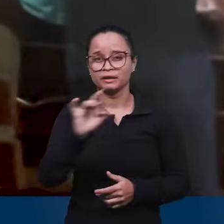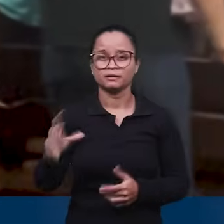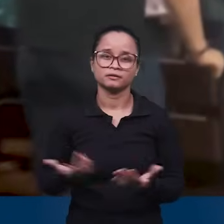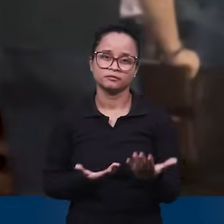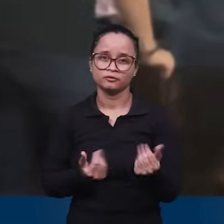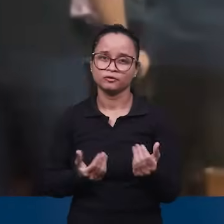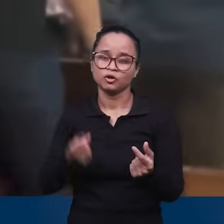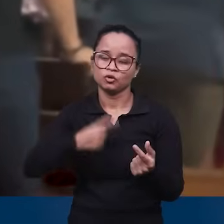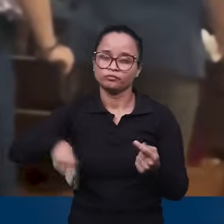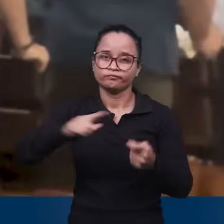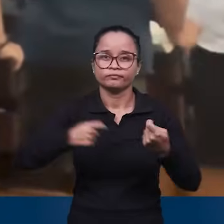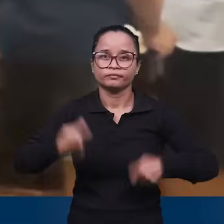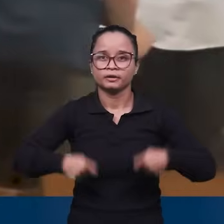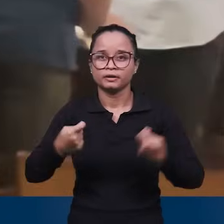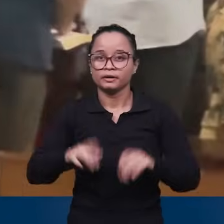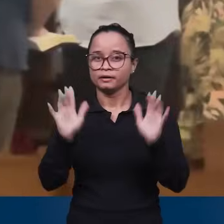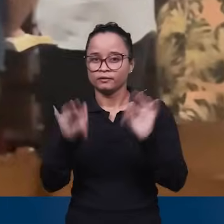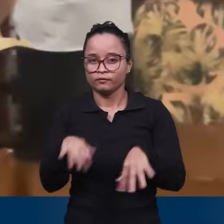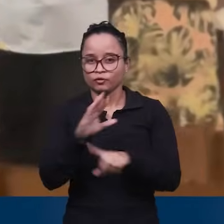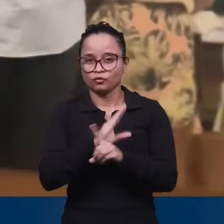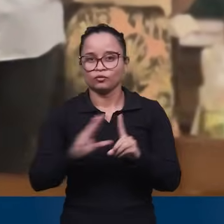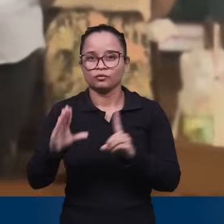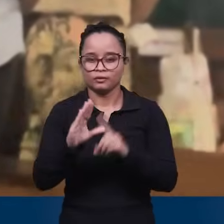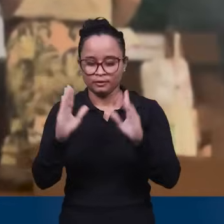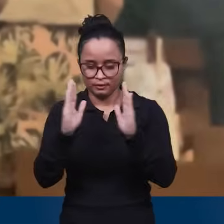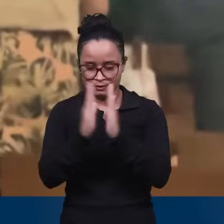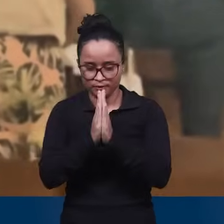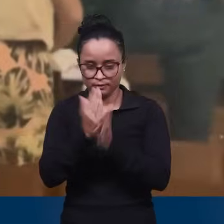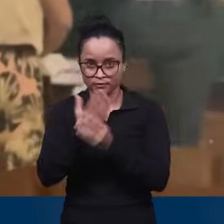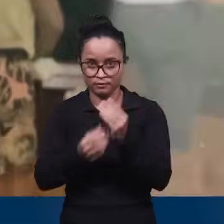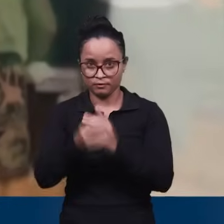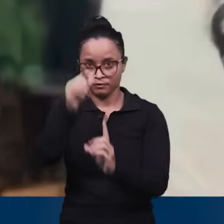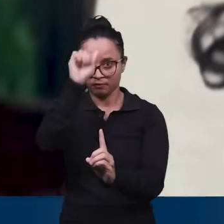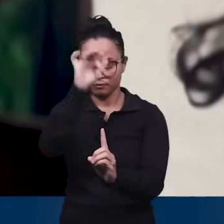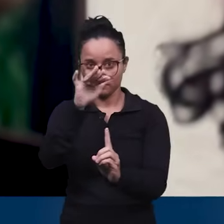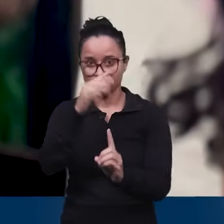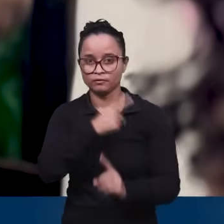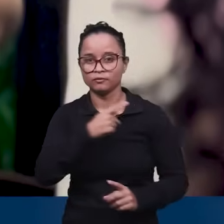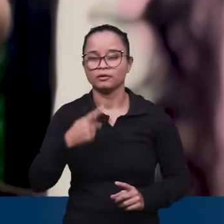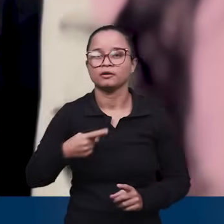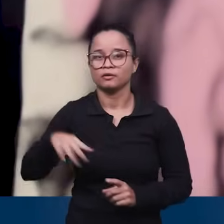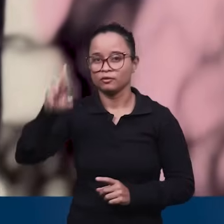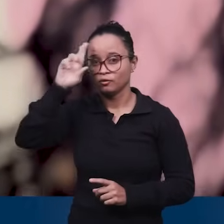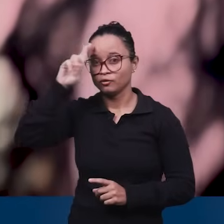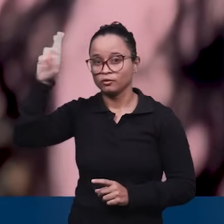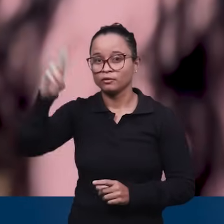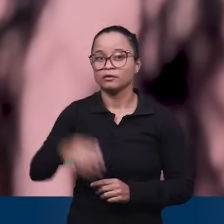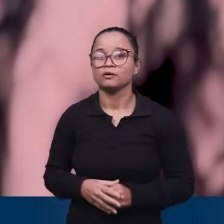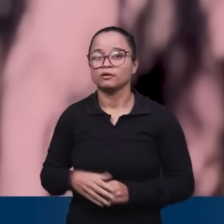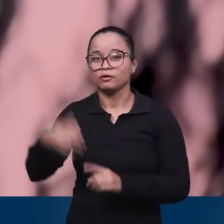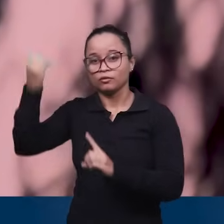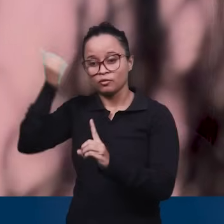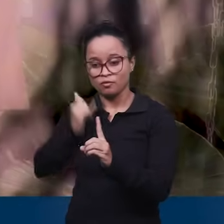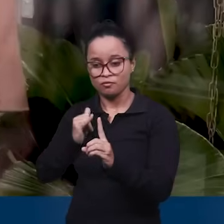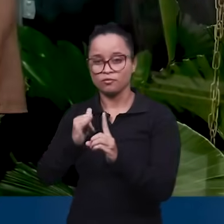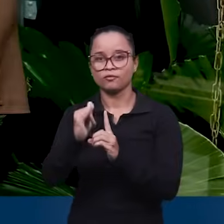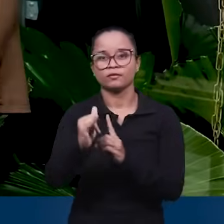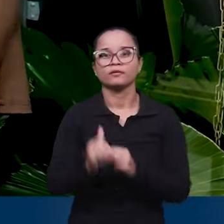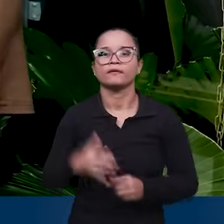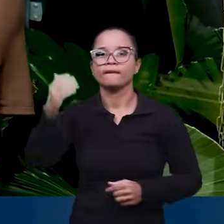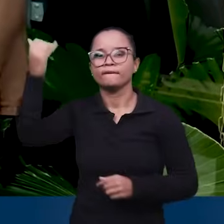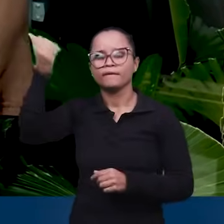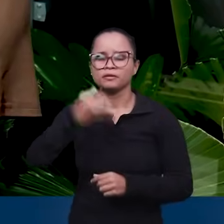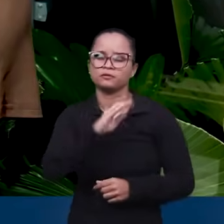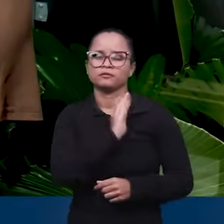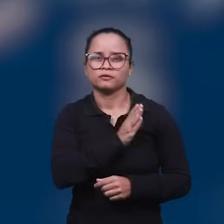nossos corações, falando muito a respeito da vida sentimental, da vida espiritual, da vida profissional, que o Senhor nos proveria sustento. Amém. A